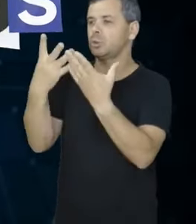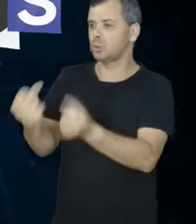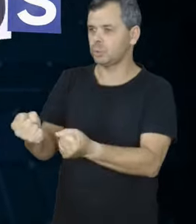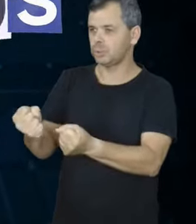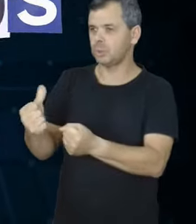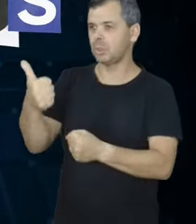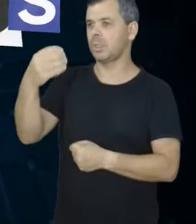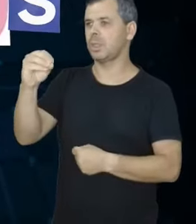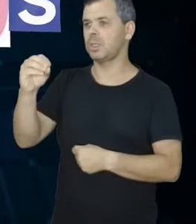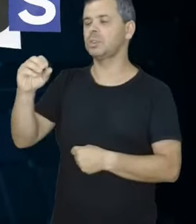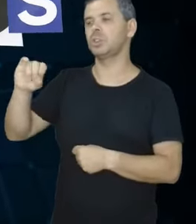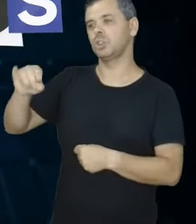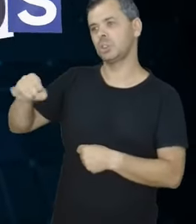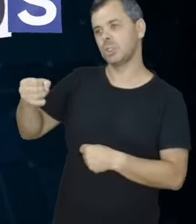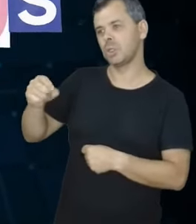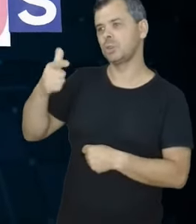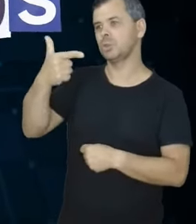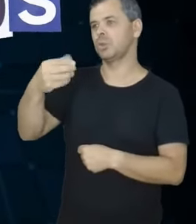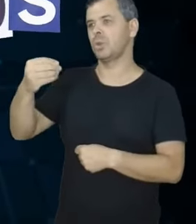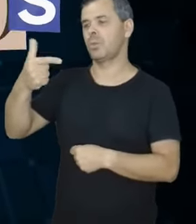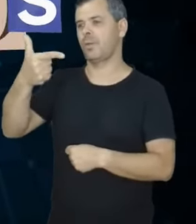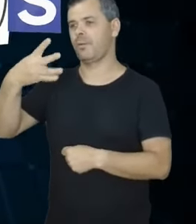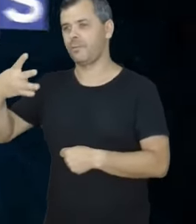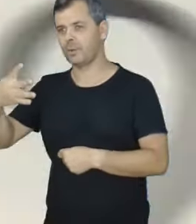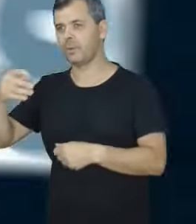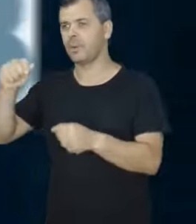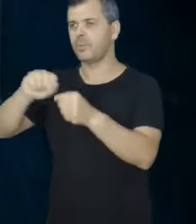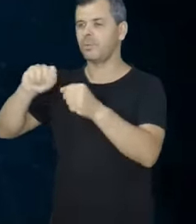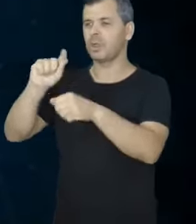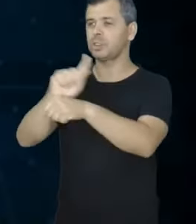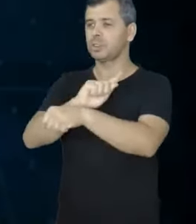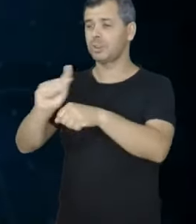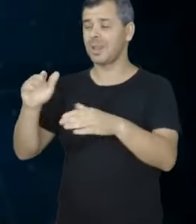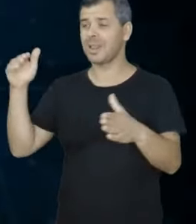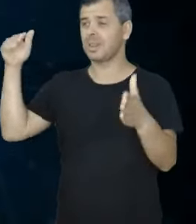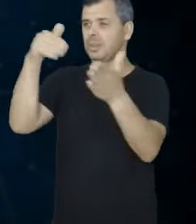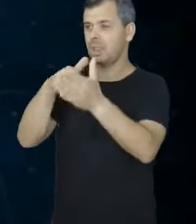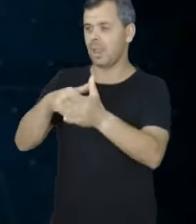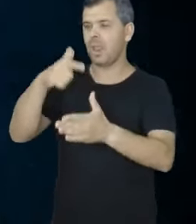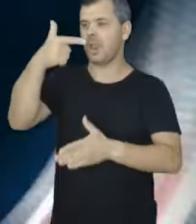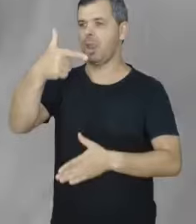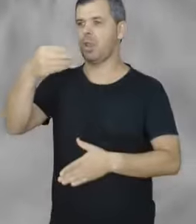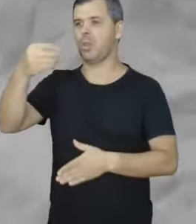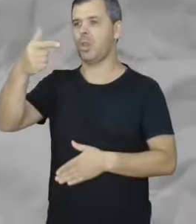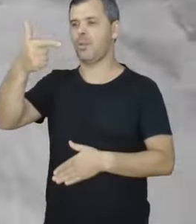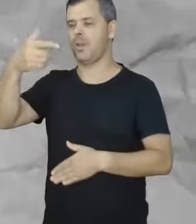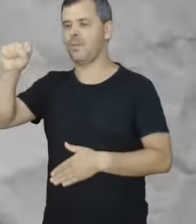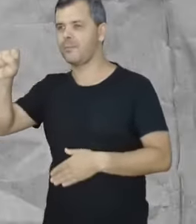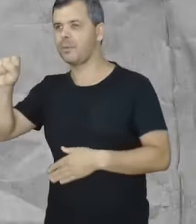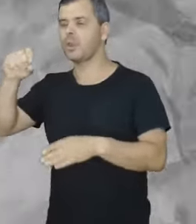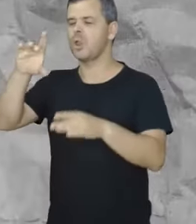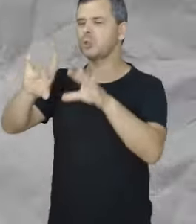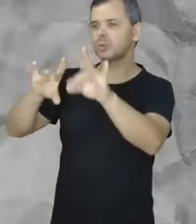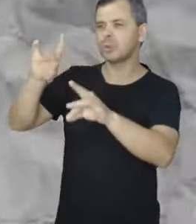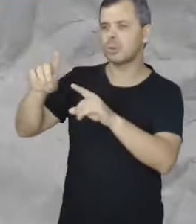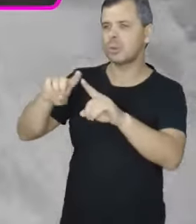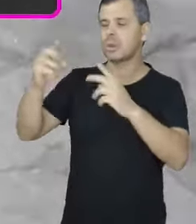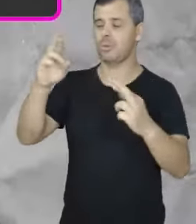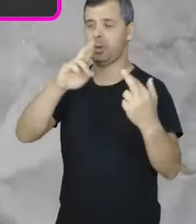em 10 de janeiro de 2024 e farão a gestão até janeiro de 2028. Os eleitos terão